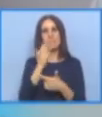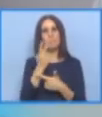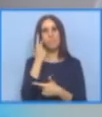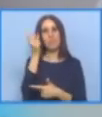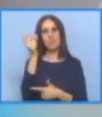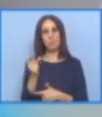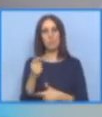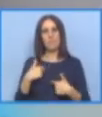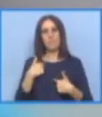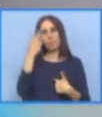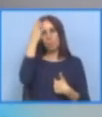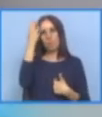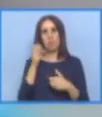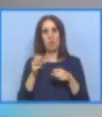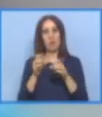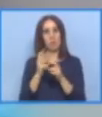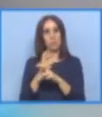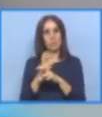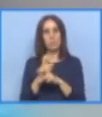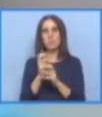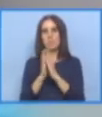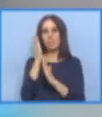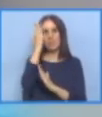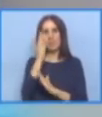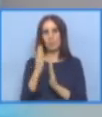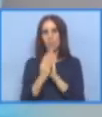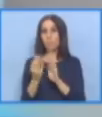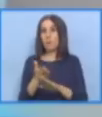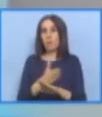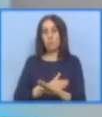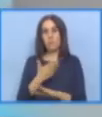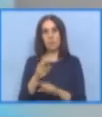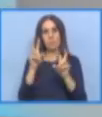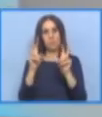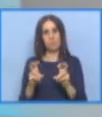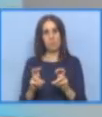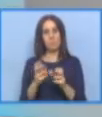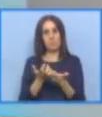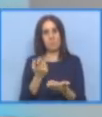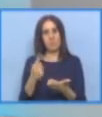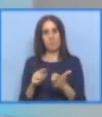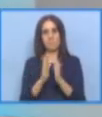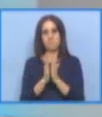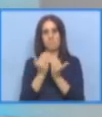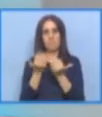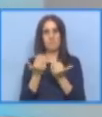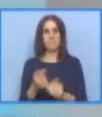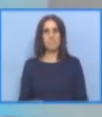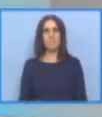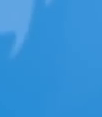deste monarca austríaco, modelo de santidade. Antes, porém, ficamos com os temas que marcam a atualidade